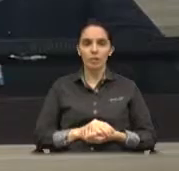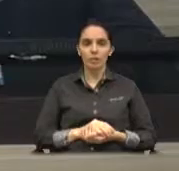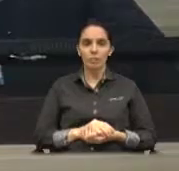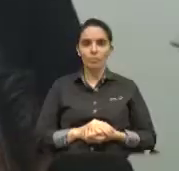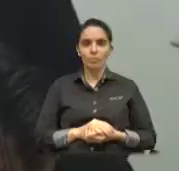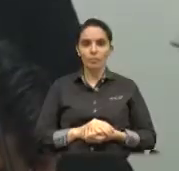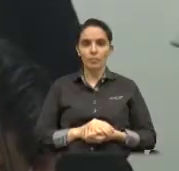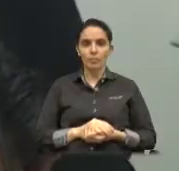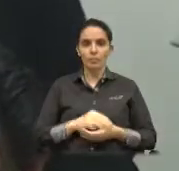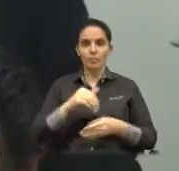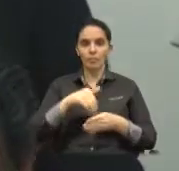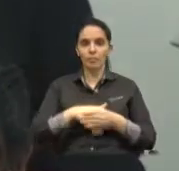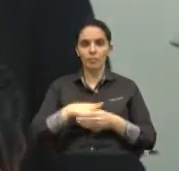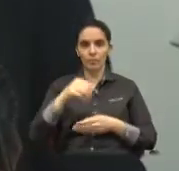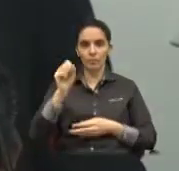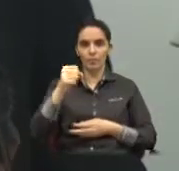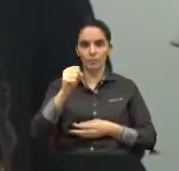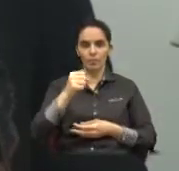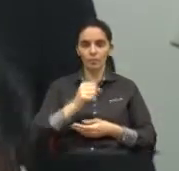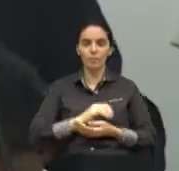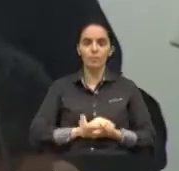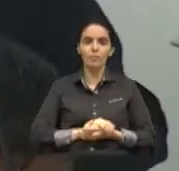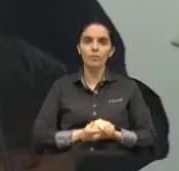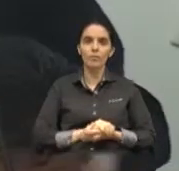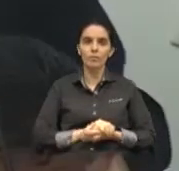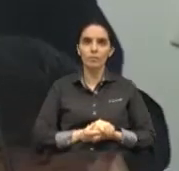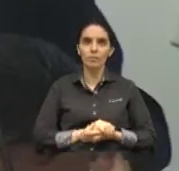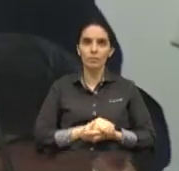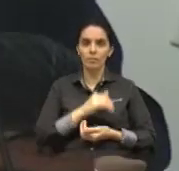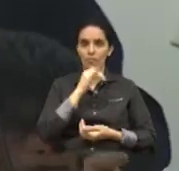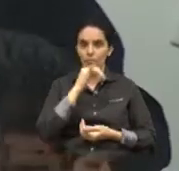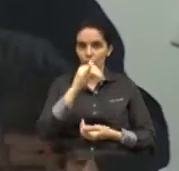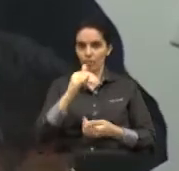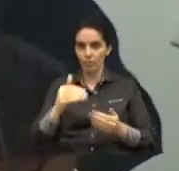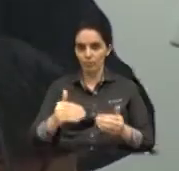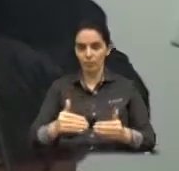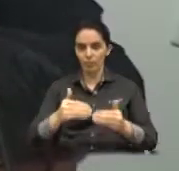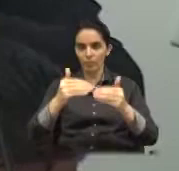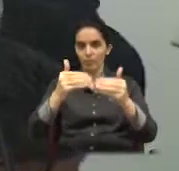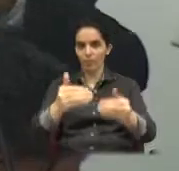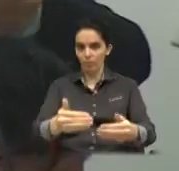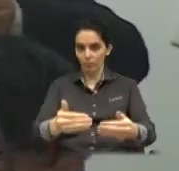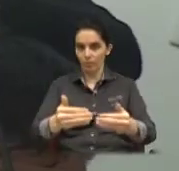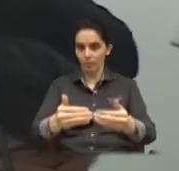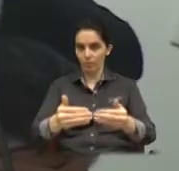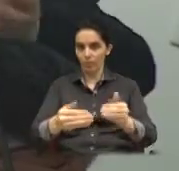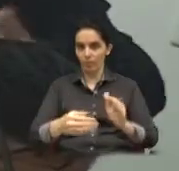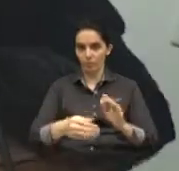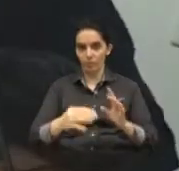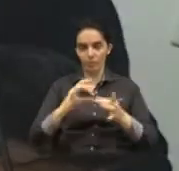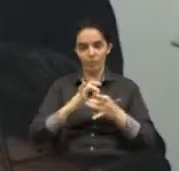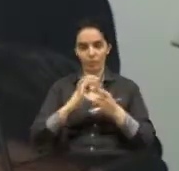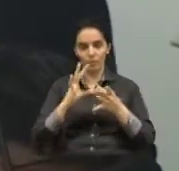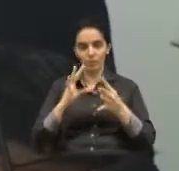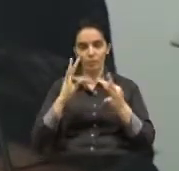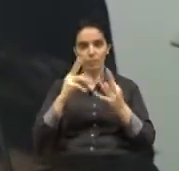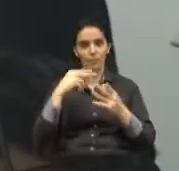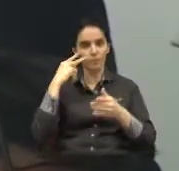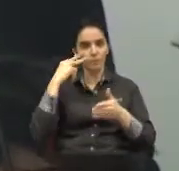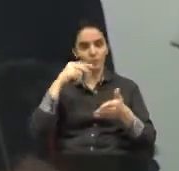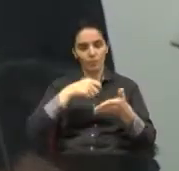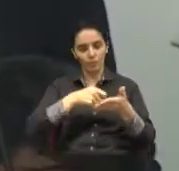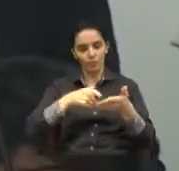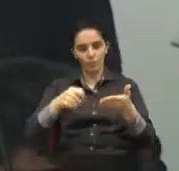votação, pela aprovação, e dizer que a nossa moção está à disposição para que todos os vereadores que quiserem assinar